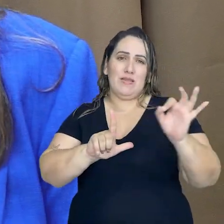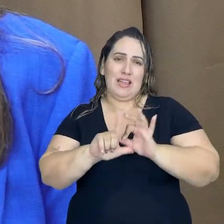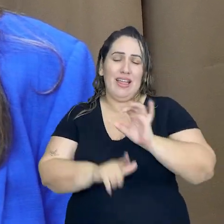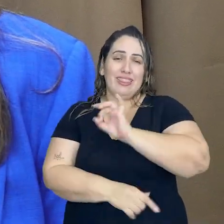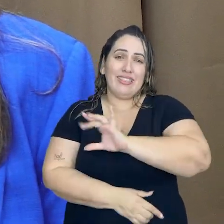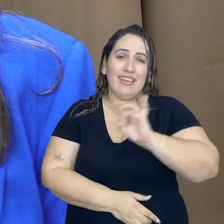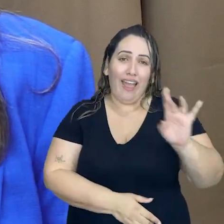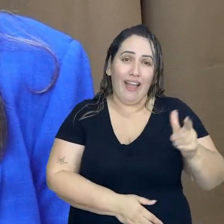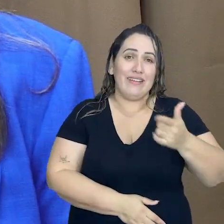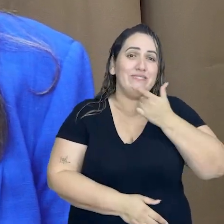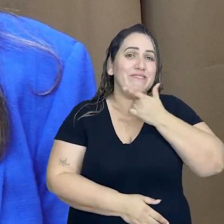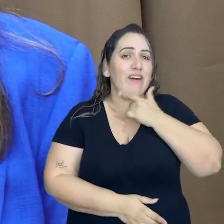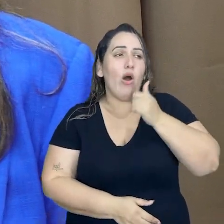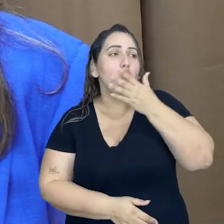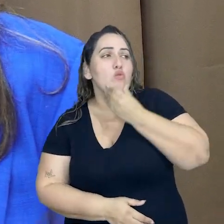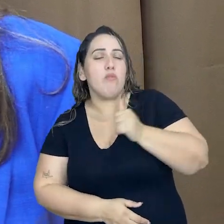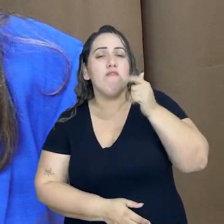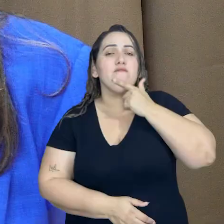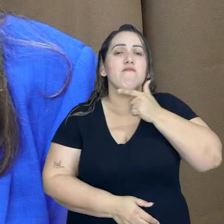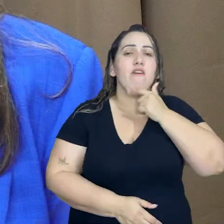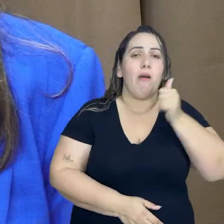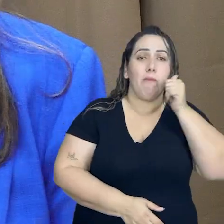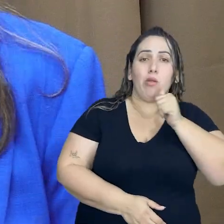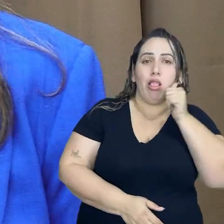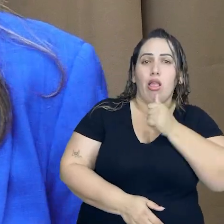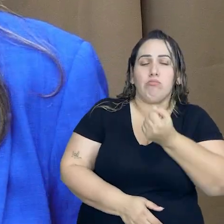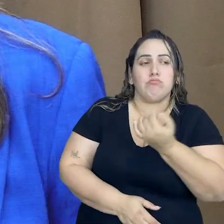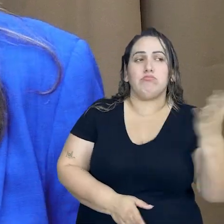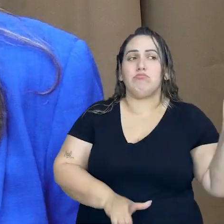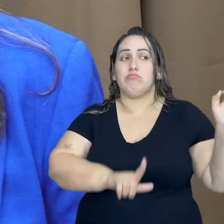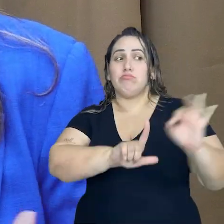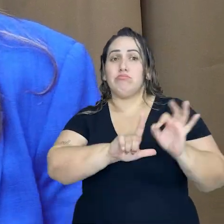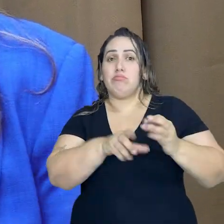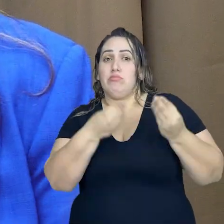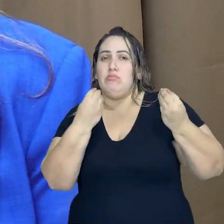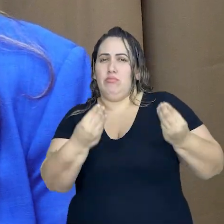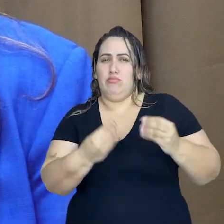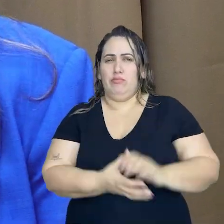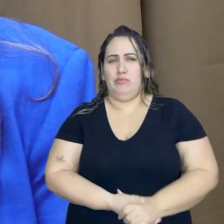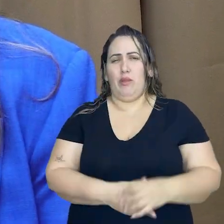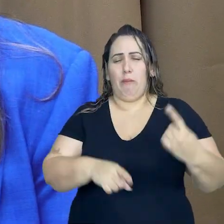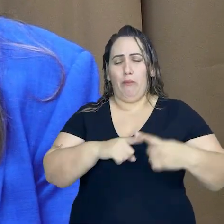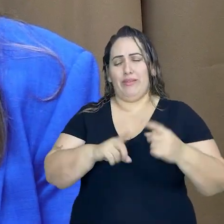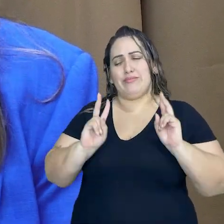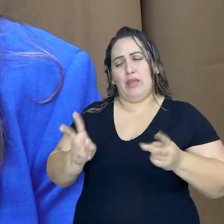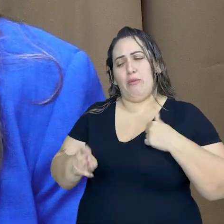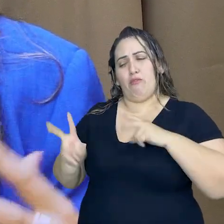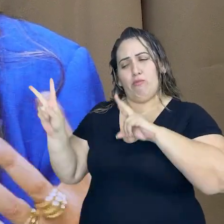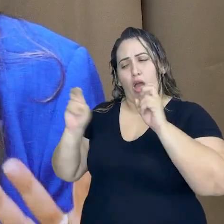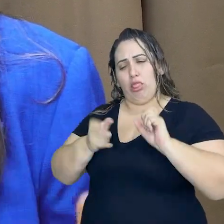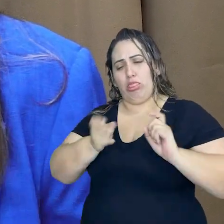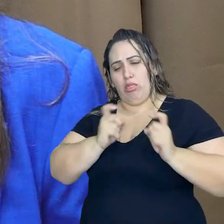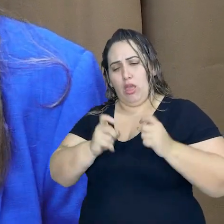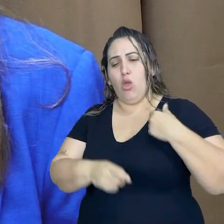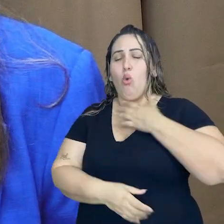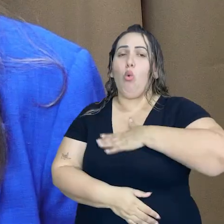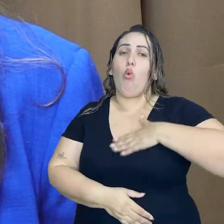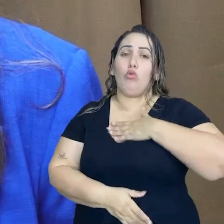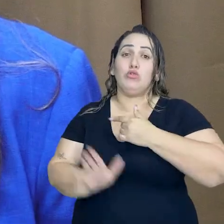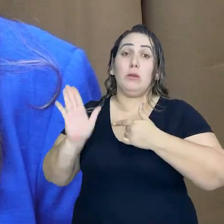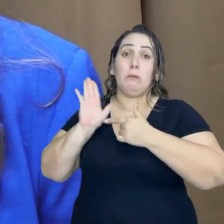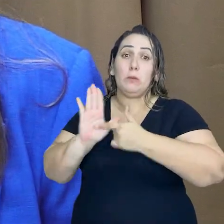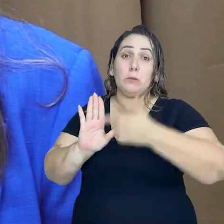Porque sempre que eu vou falar desse assunto, eu gosto de trazer à baila uma mulher